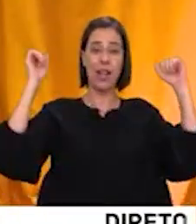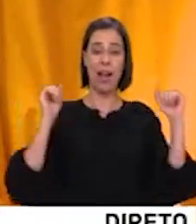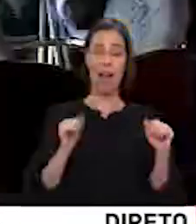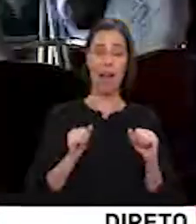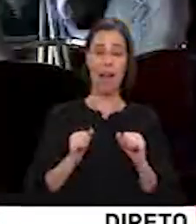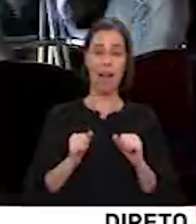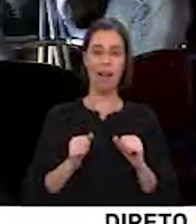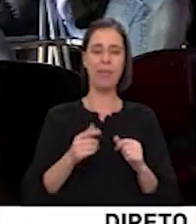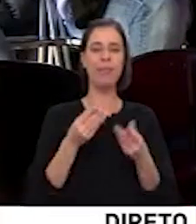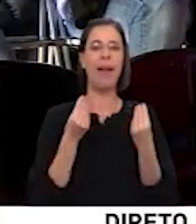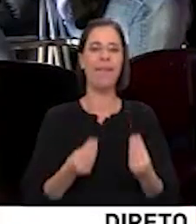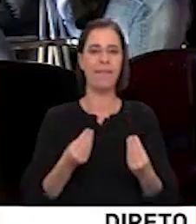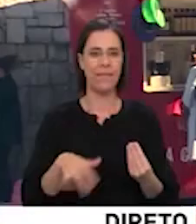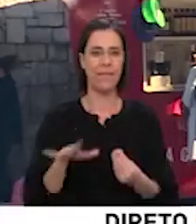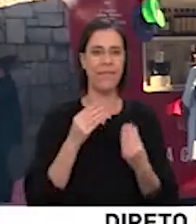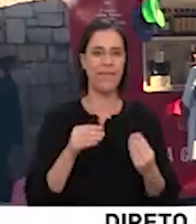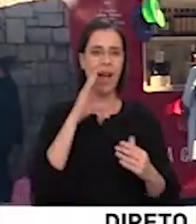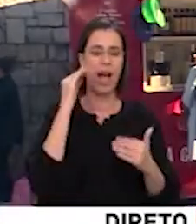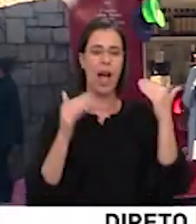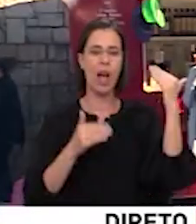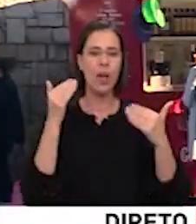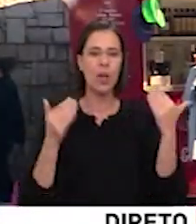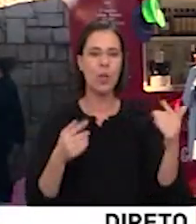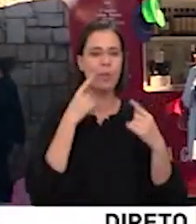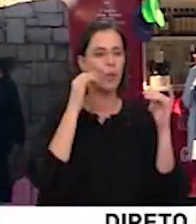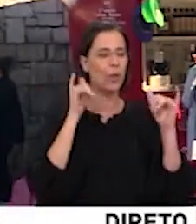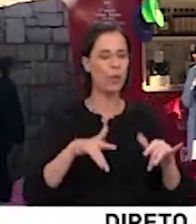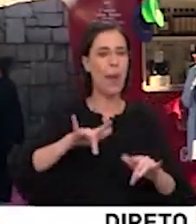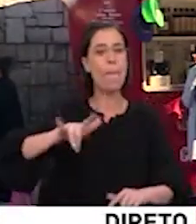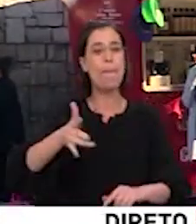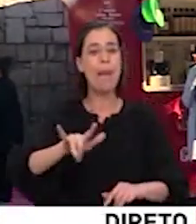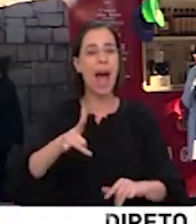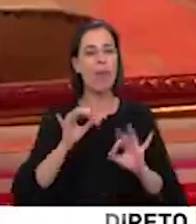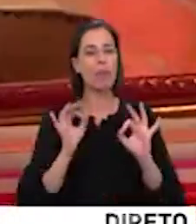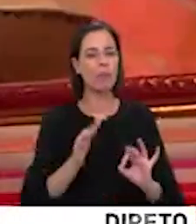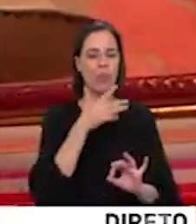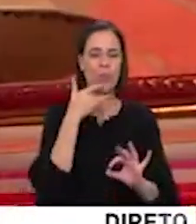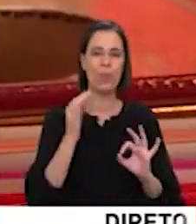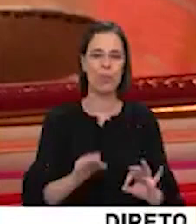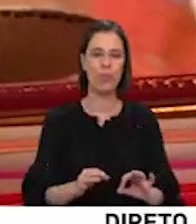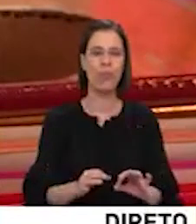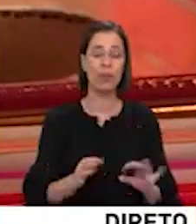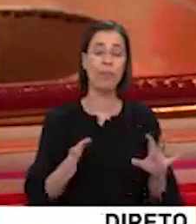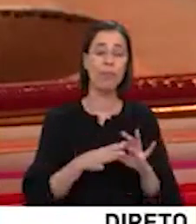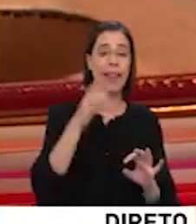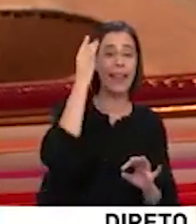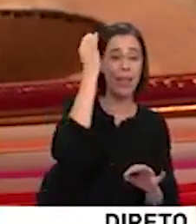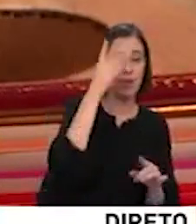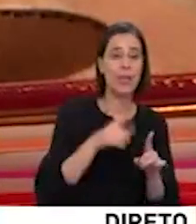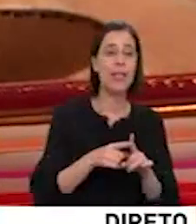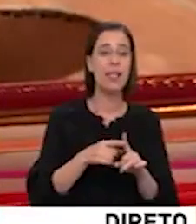Tem sido um espaço muito agradável mesmo para os adultos. Acabamos de sair do espetáculo das marionetas e foi muito giro. Aliada à diversão,